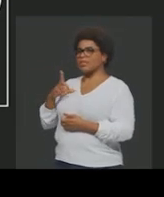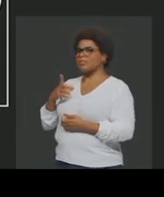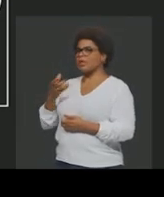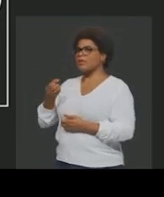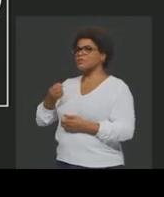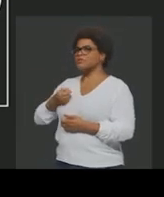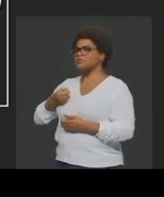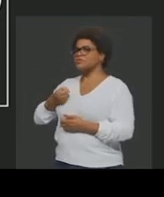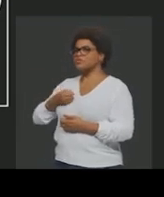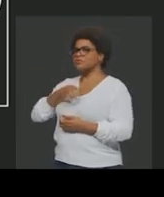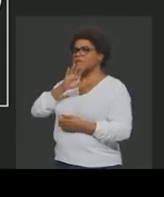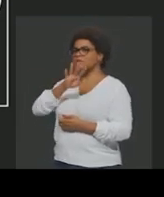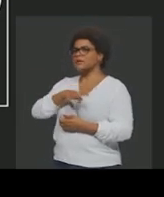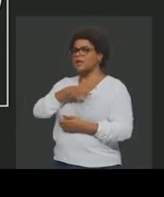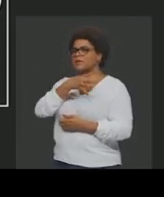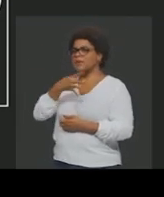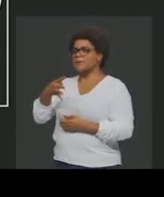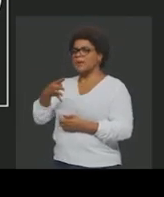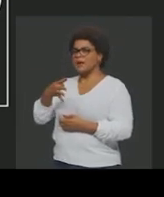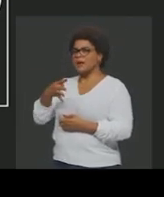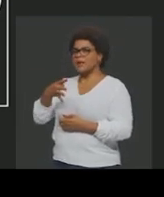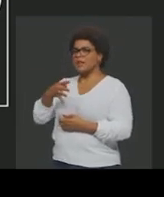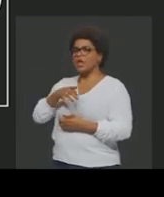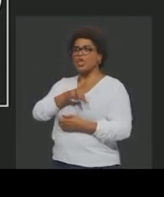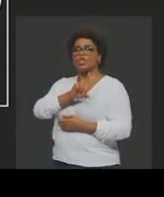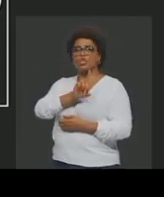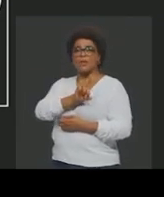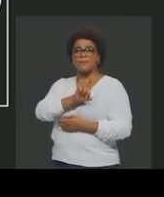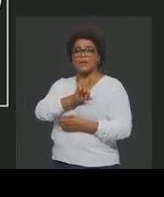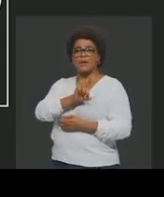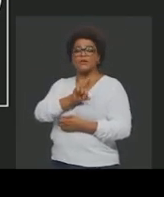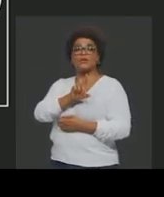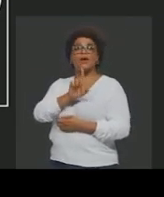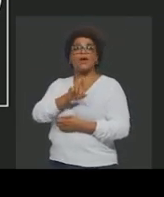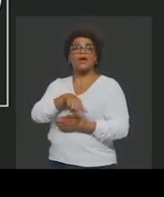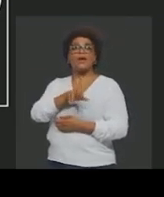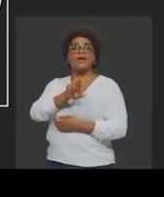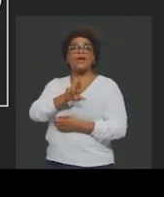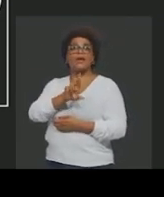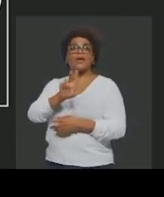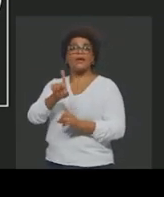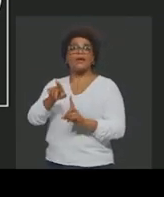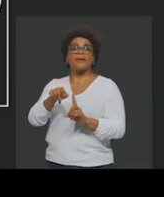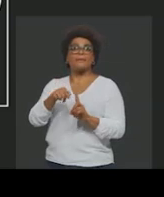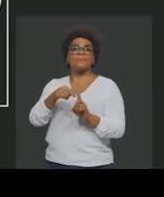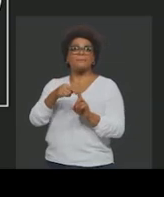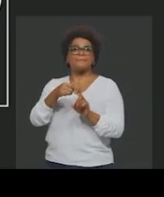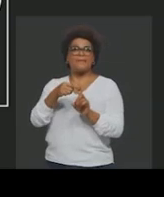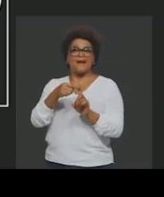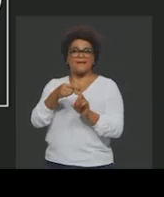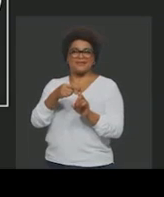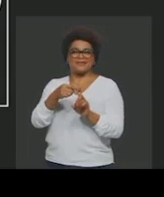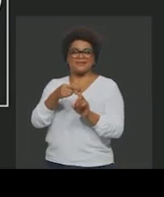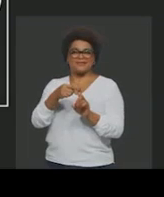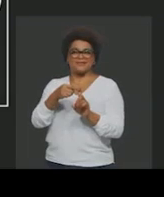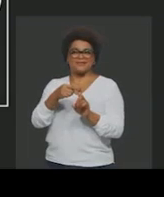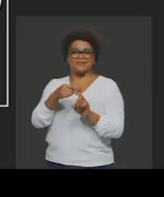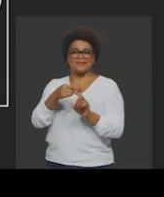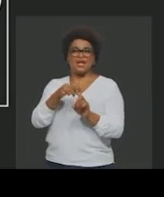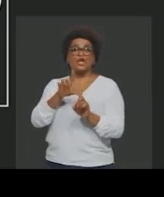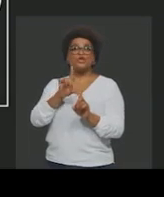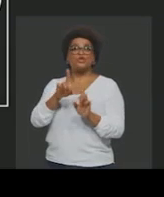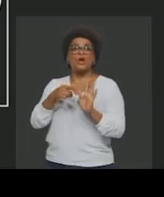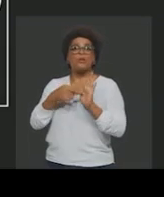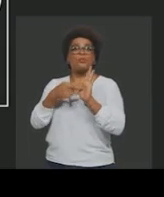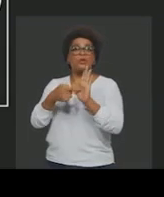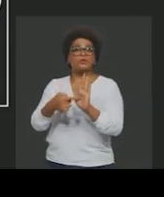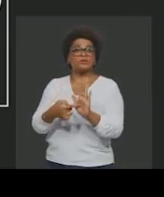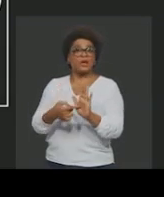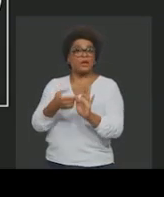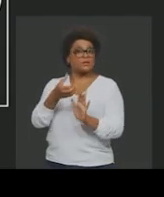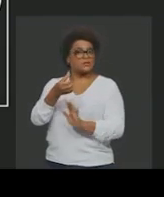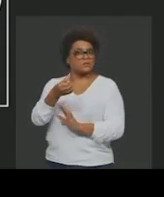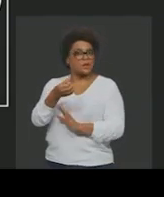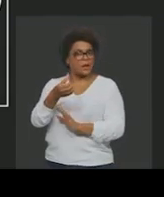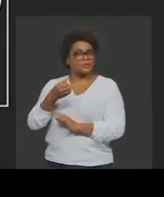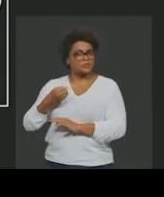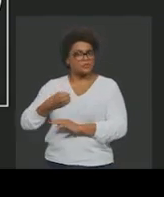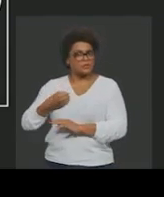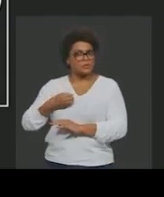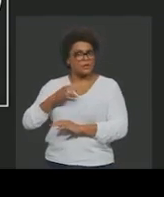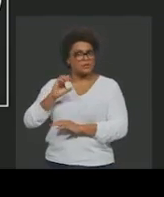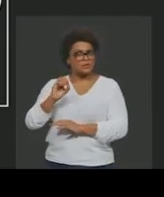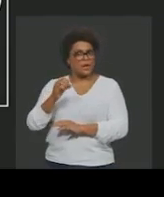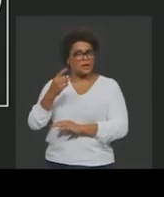ali no, aqui ó, domínio, R+, né? São infinitos valores, né, gente? Representei apenas 6, 0, 1, 4,